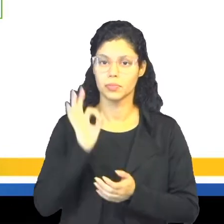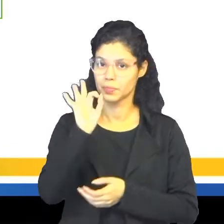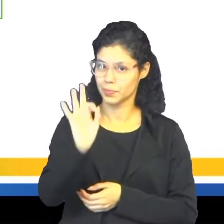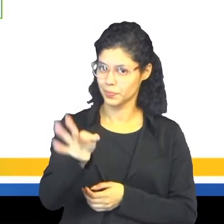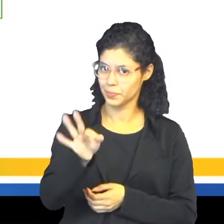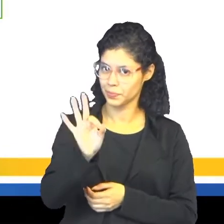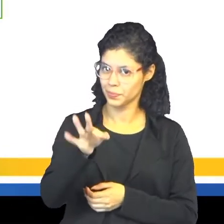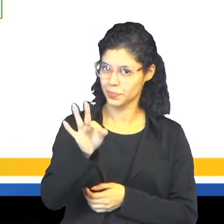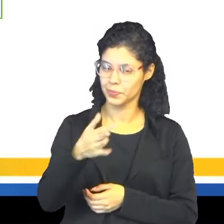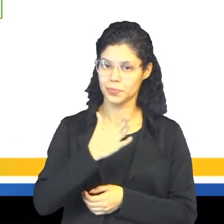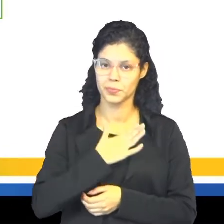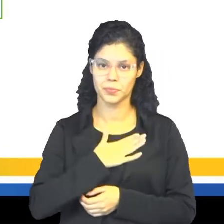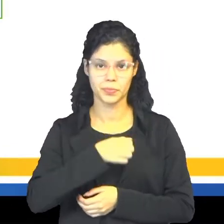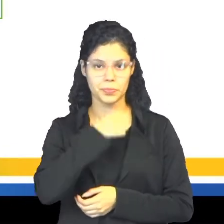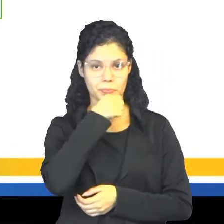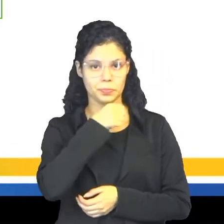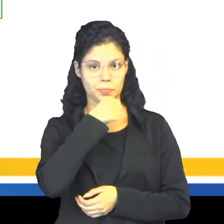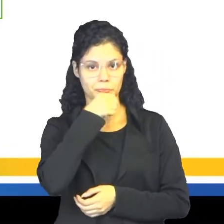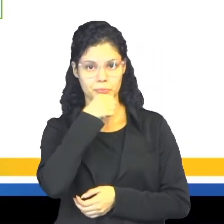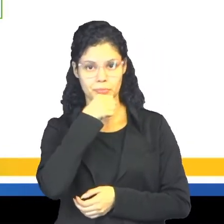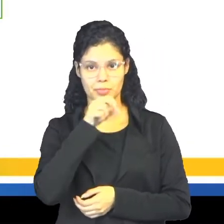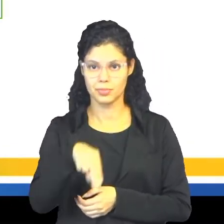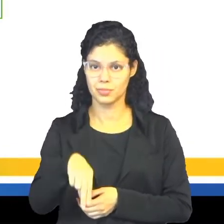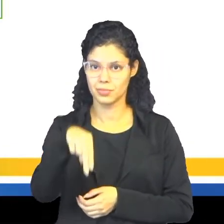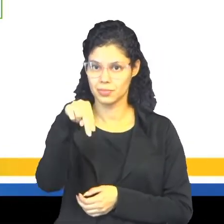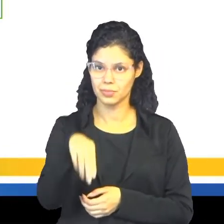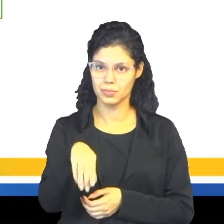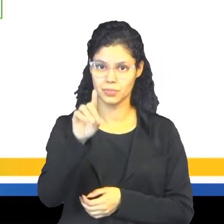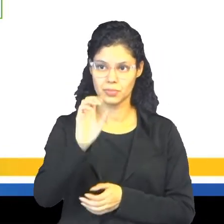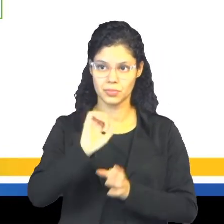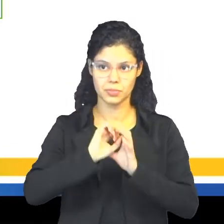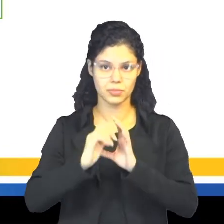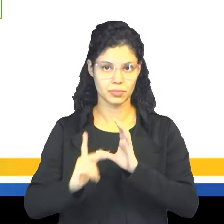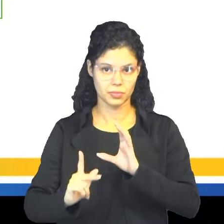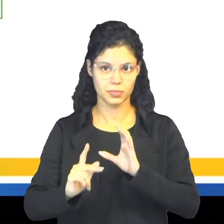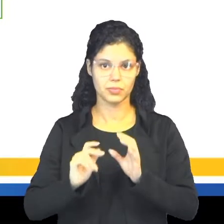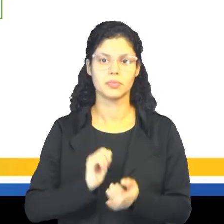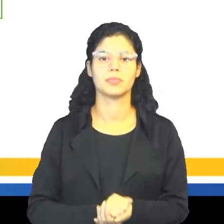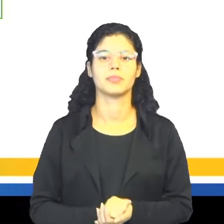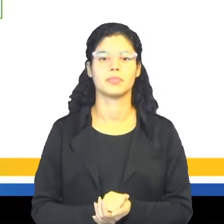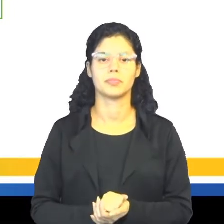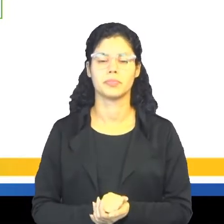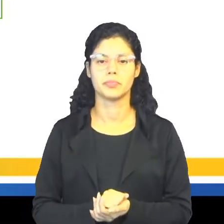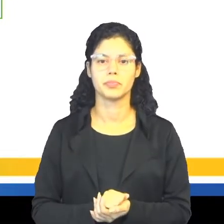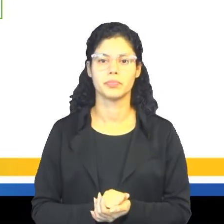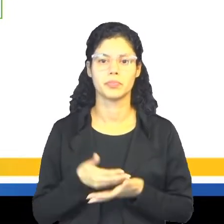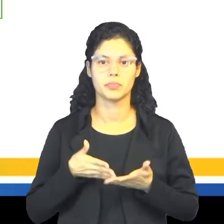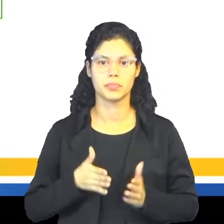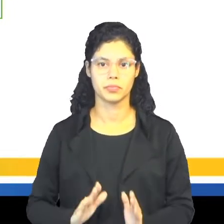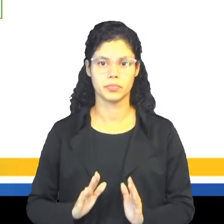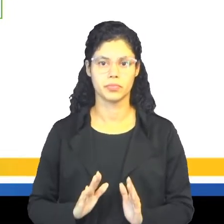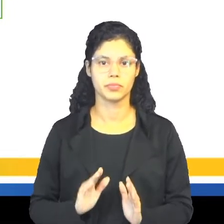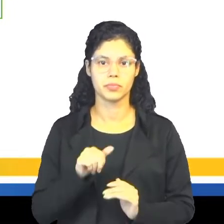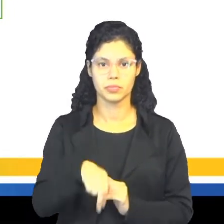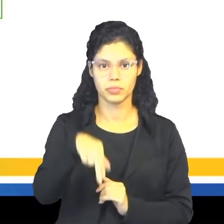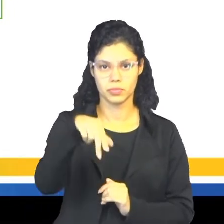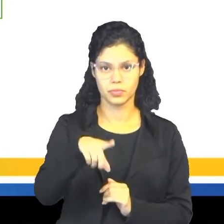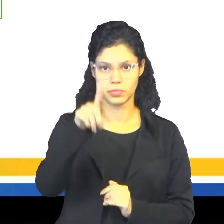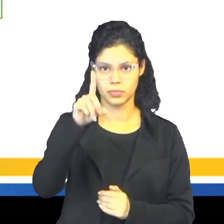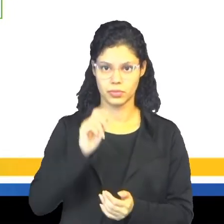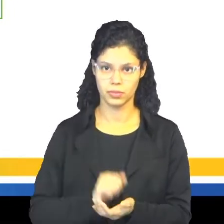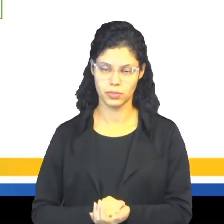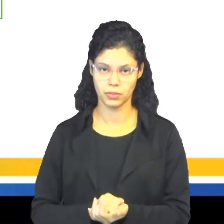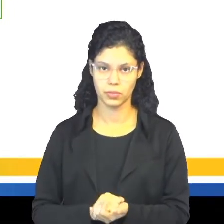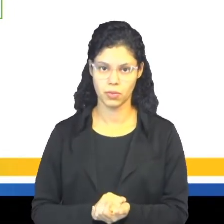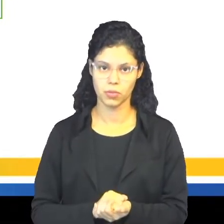minha avó nordestina Ou seja a vó dela a característica dela nordestina ela lá do nordeste nasceu no nordeste tá então